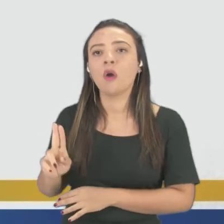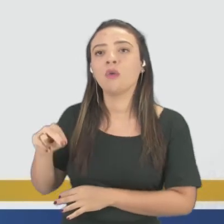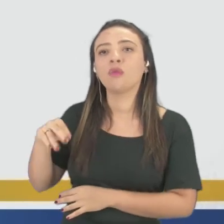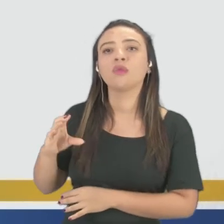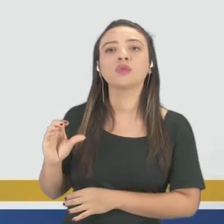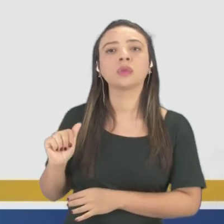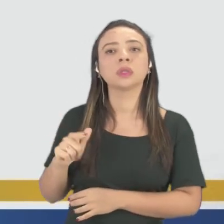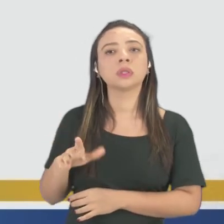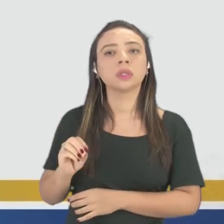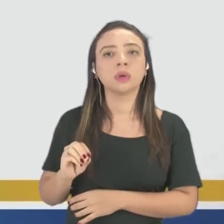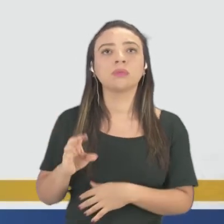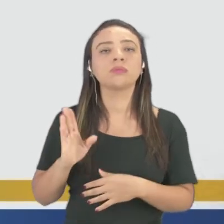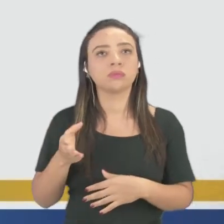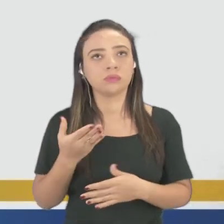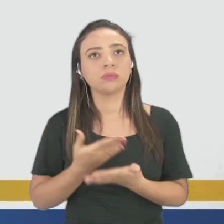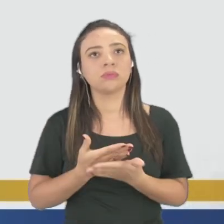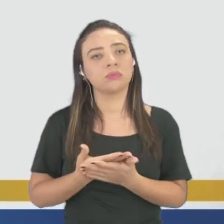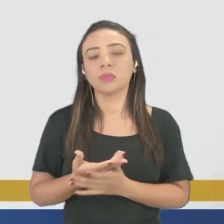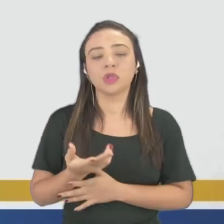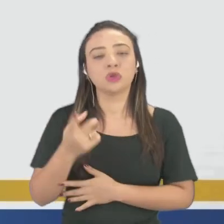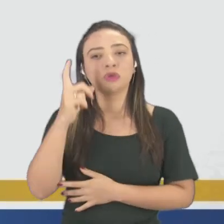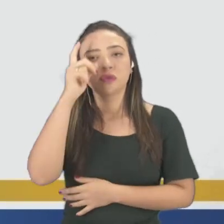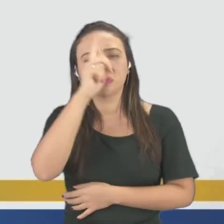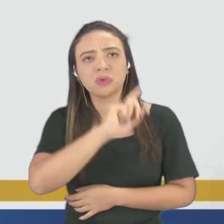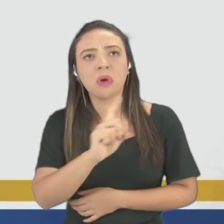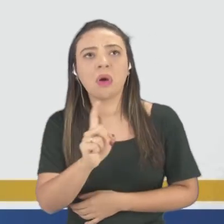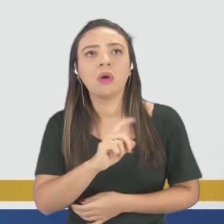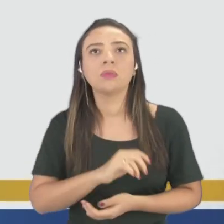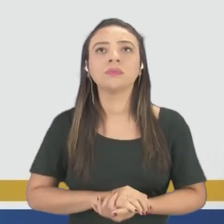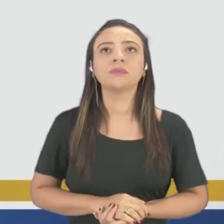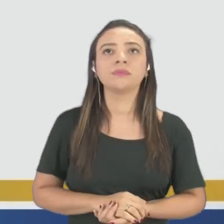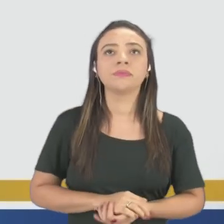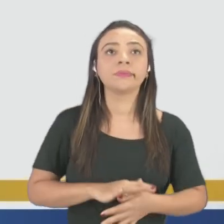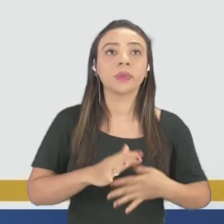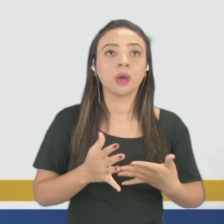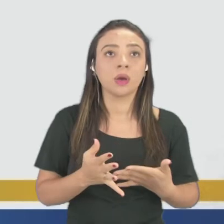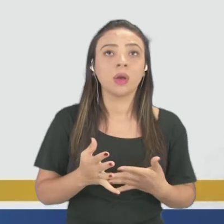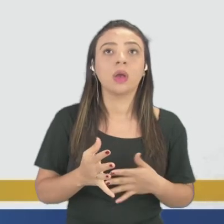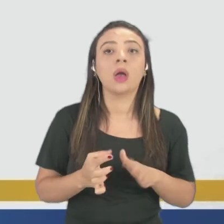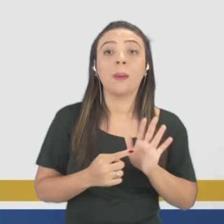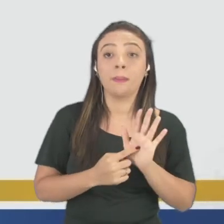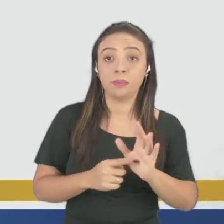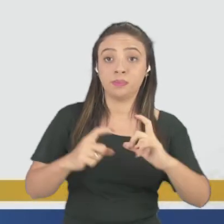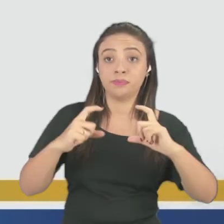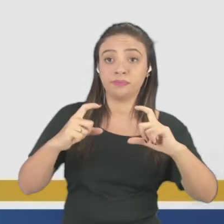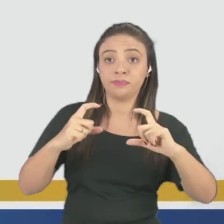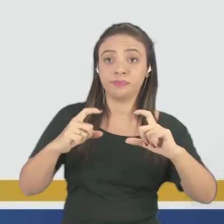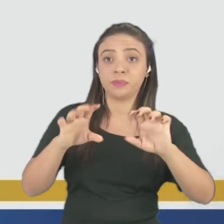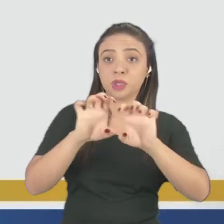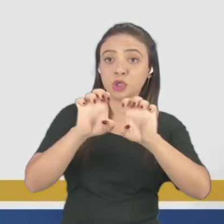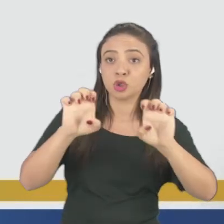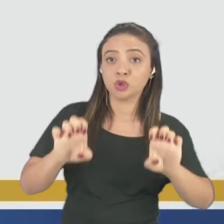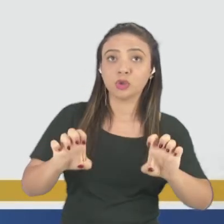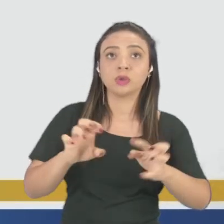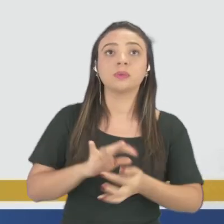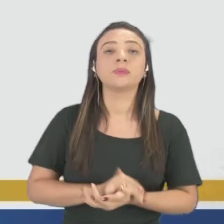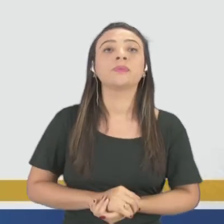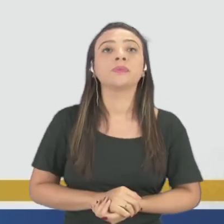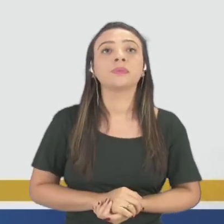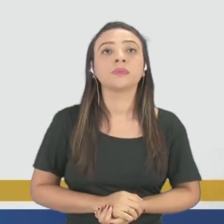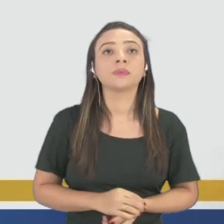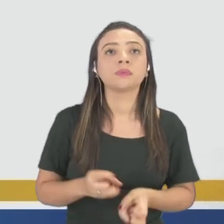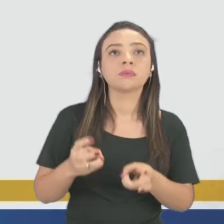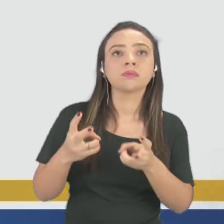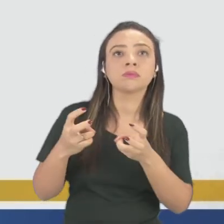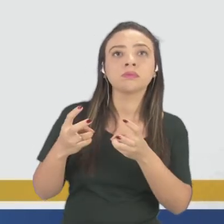ensinou tudo de função orgânica Não terei Dificuldade em fazer essa questão conforme mostrado em suas formas estruturais olha aqui